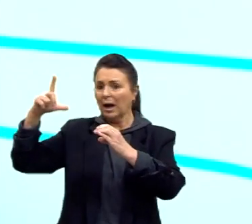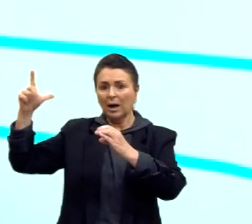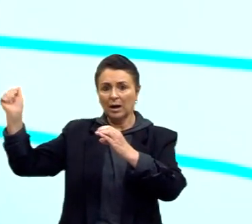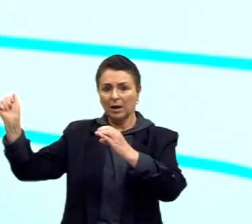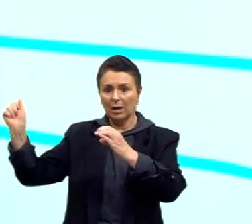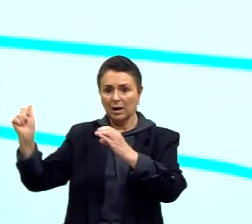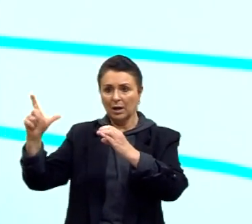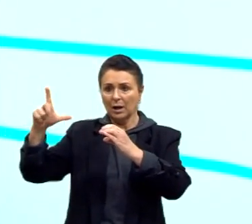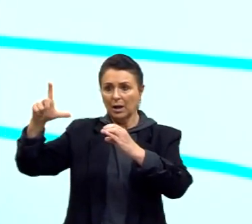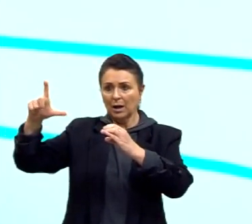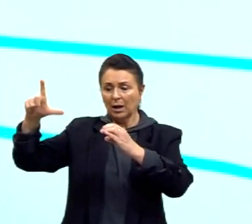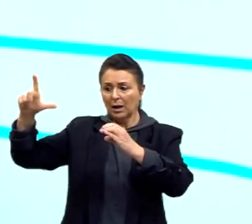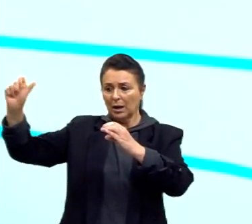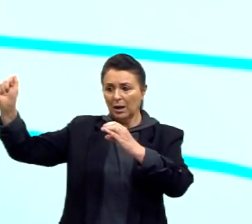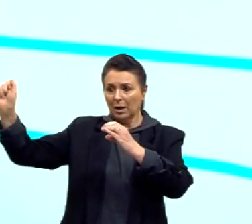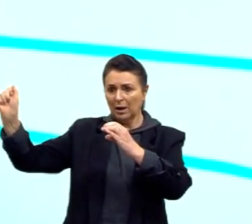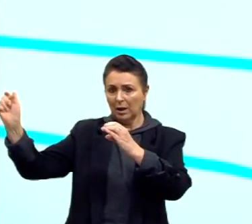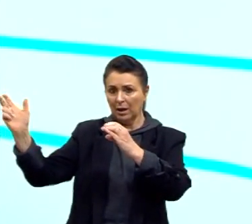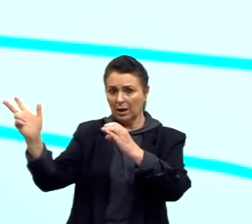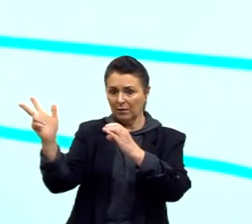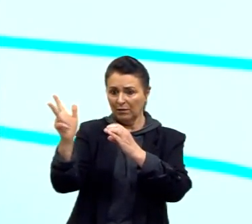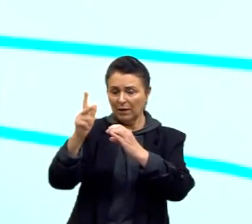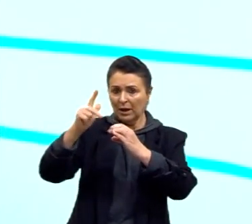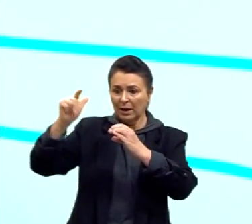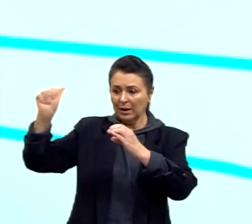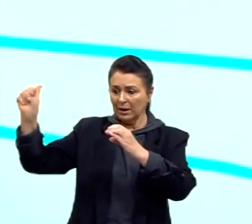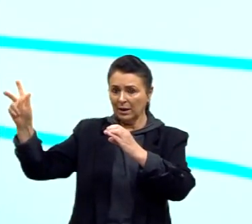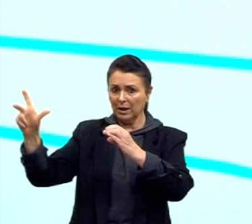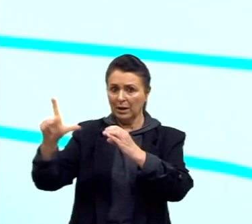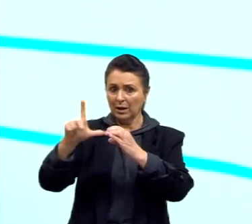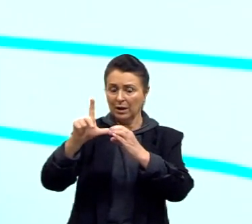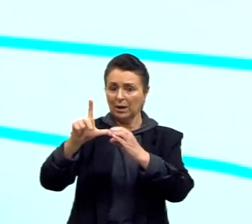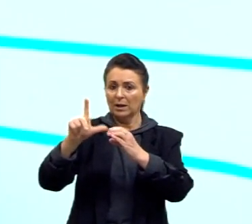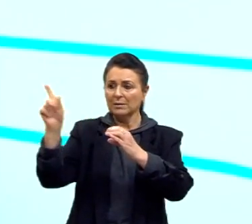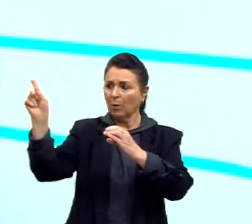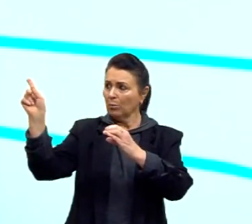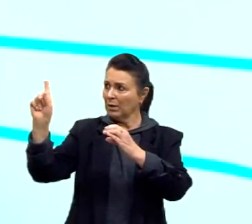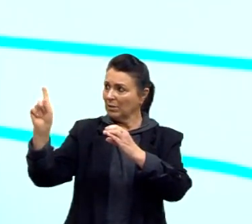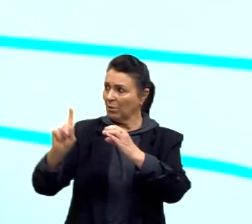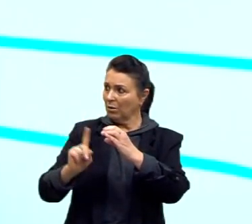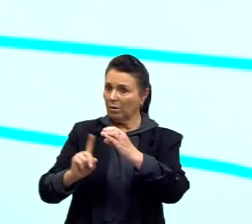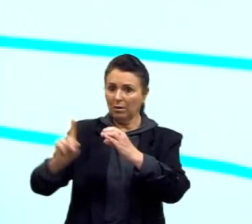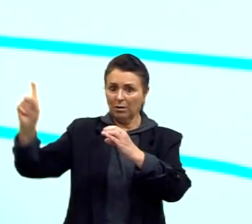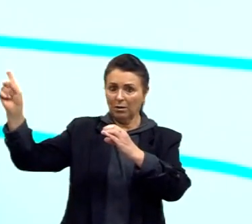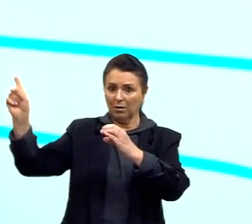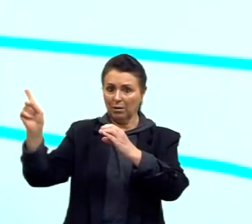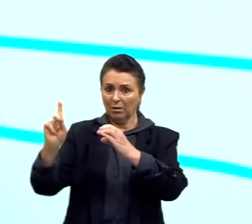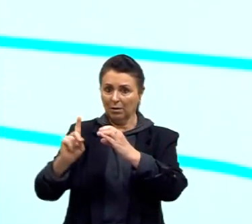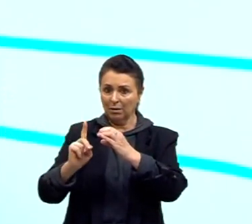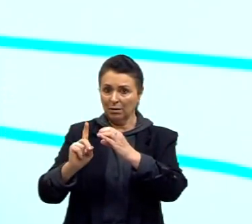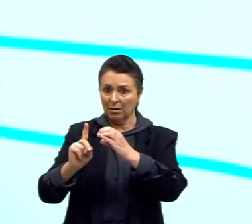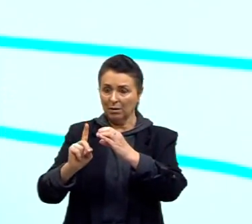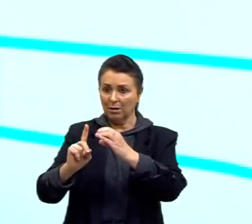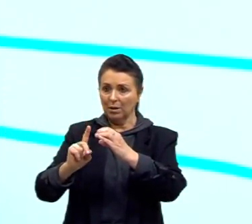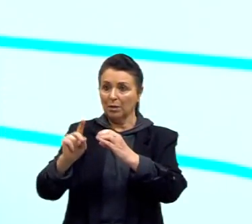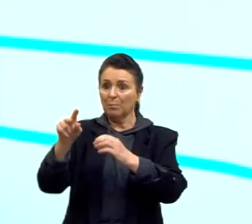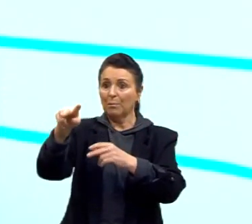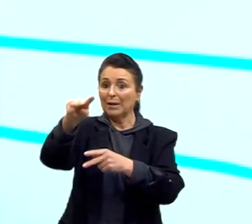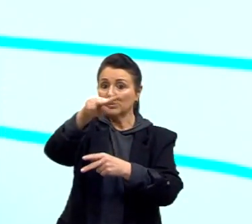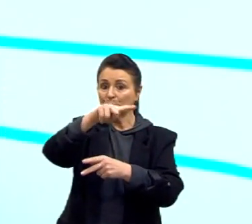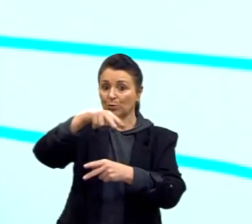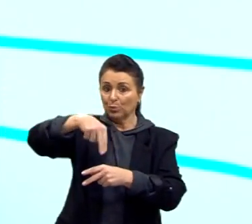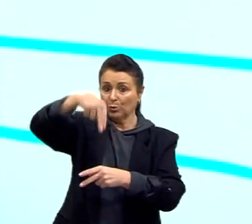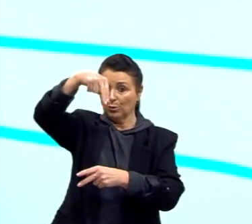solar muito forte ele não chega com tanta intensidade a terra nestas direções aquilo mas mesmo que aqui no norte